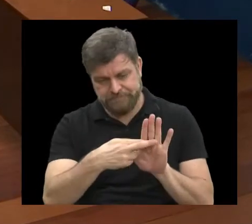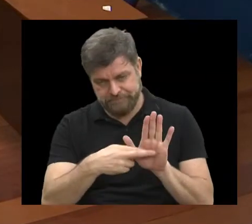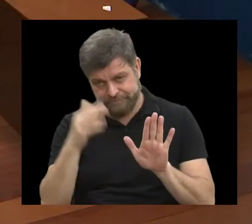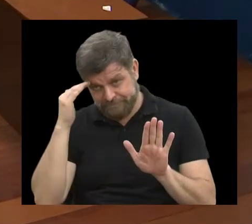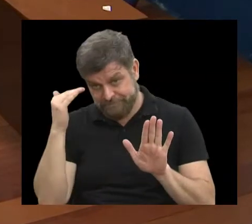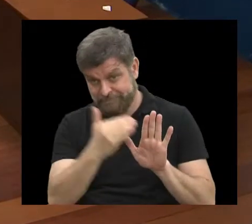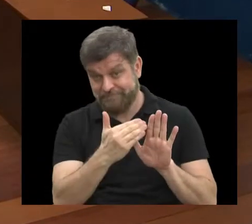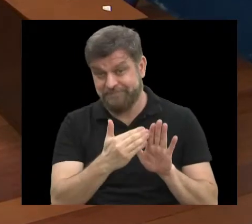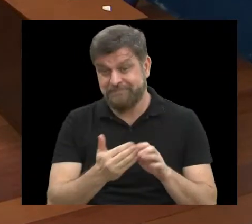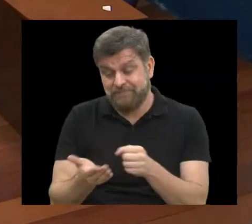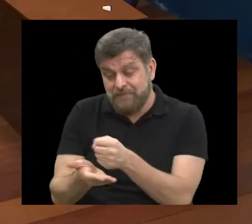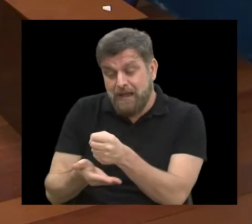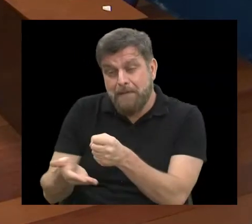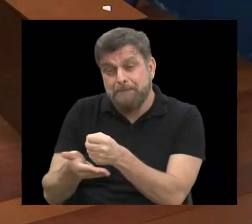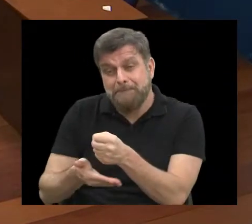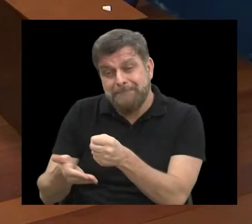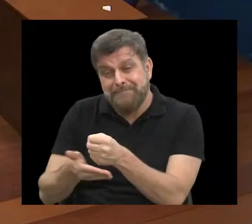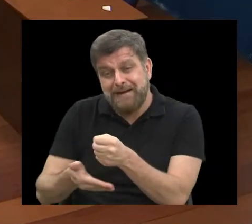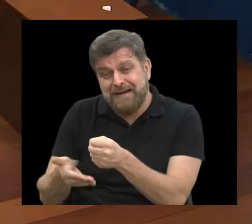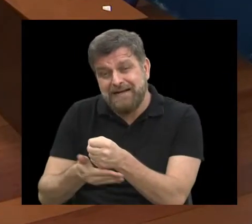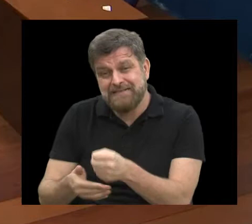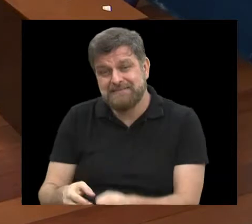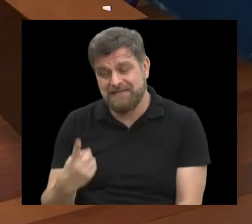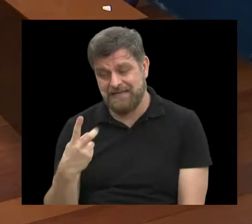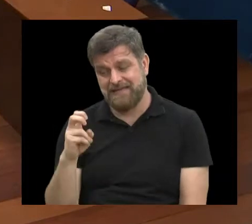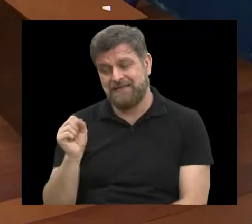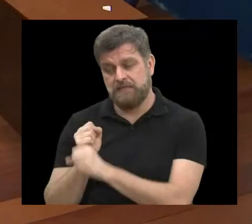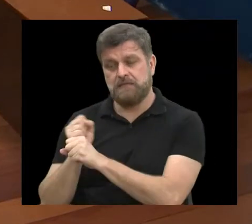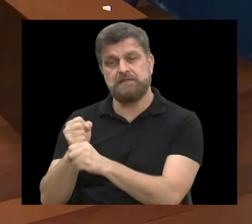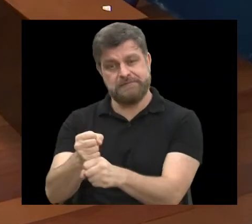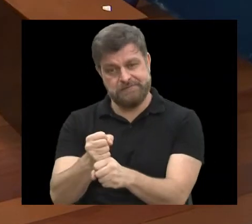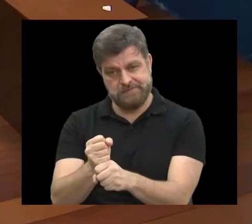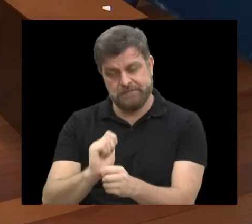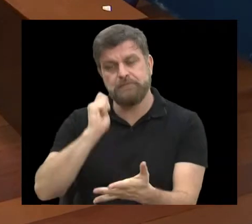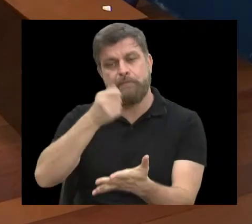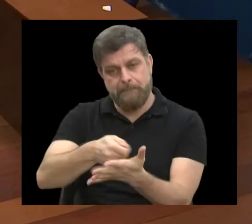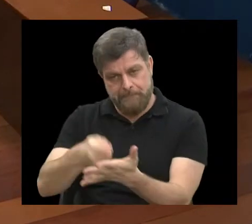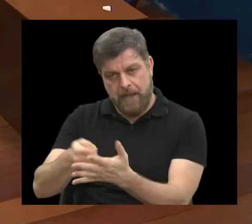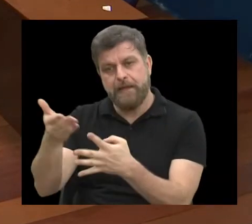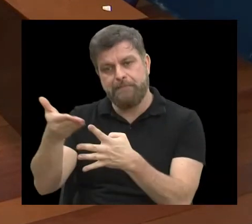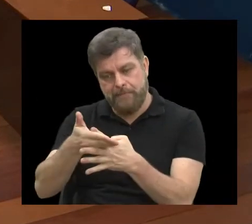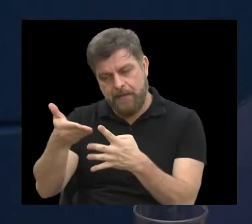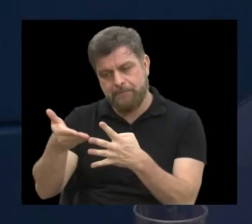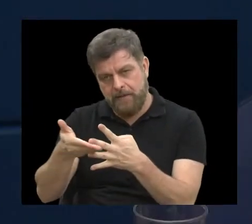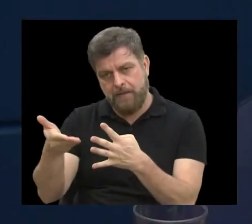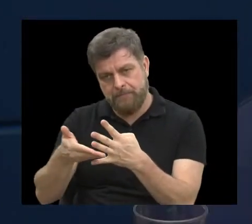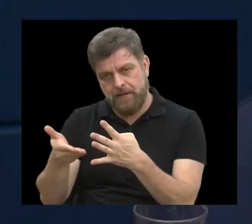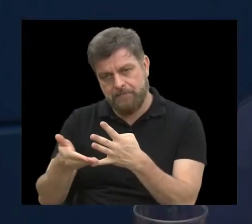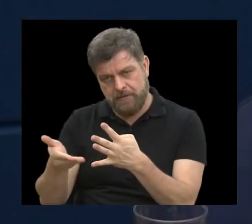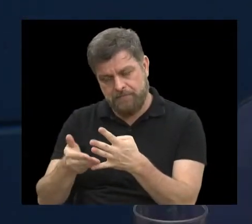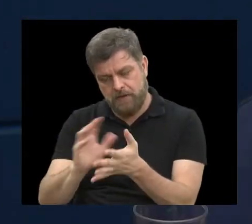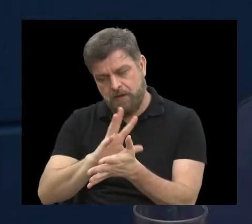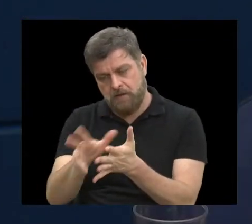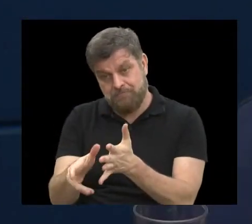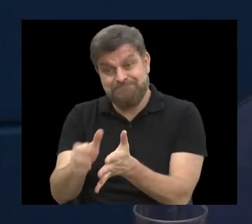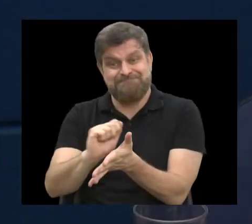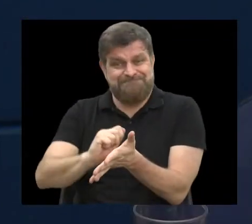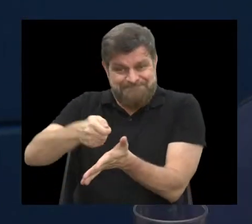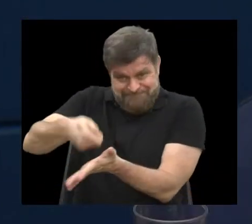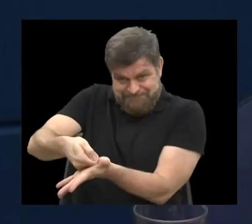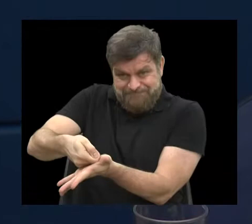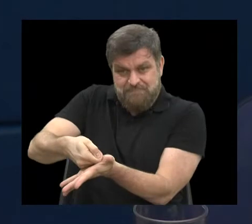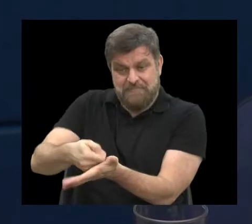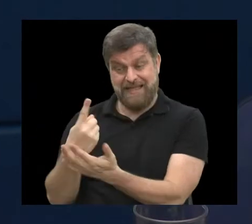no mínimo, os 15 anos de contribuição. Tá? Não tem como